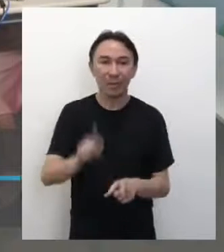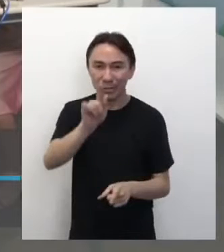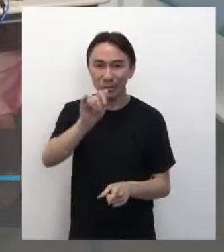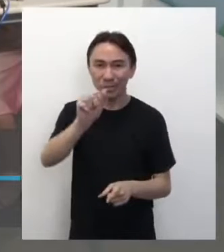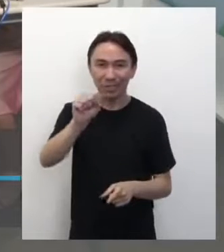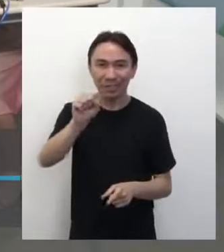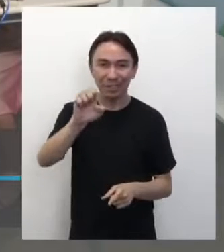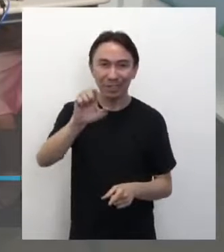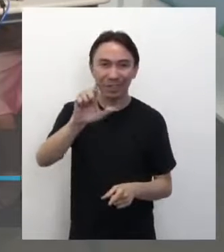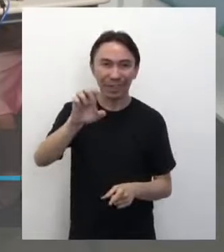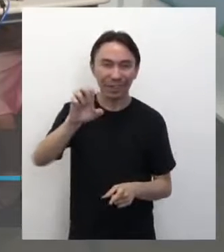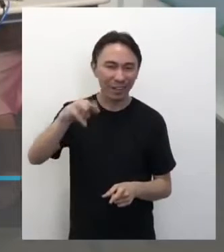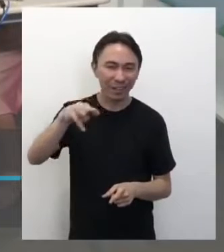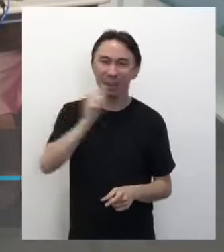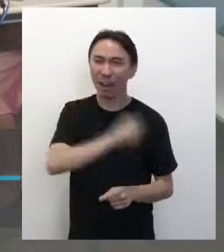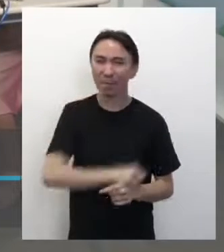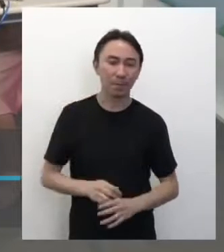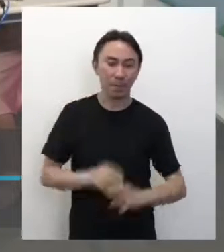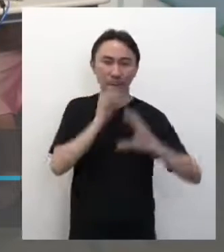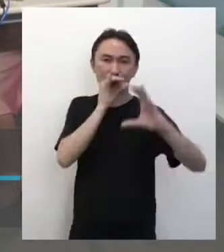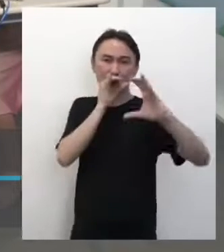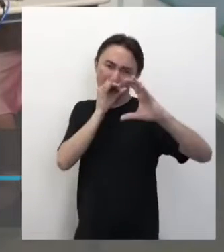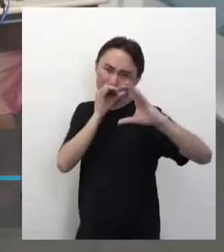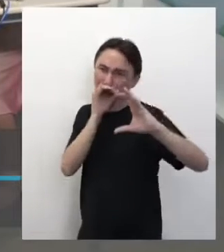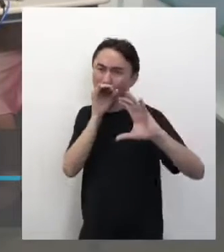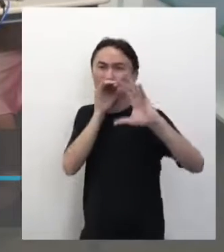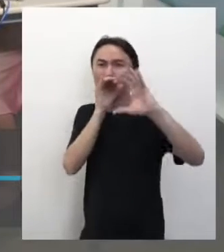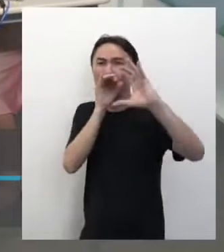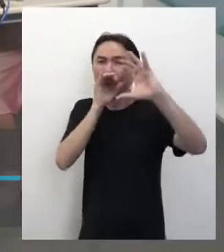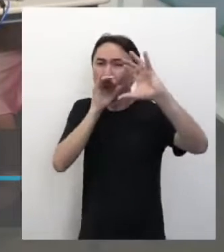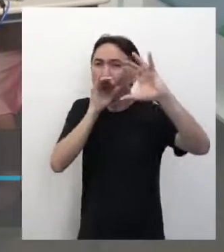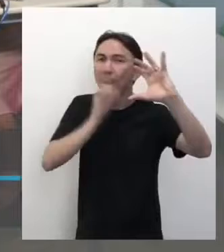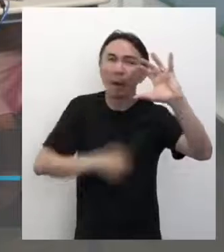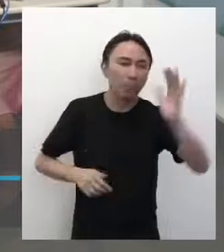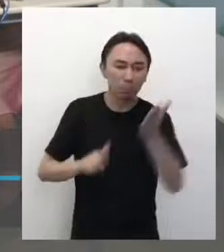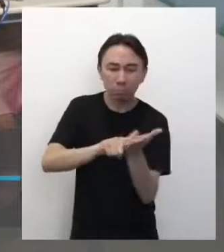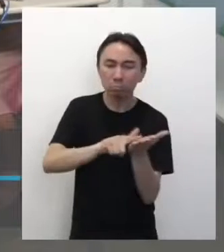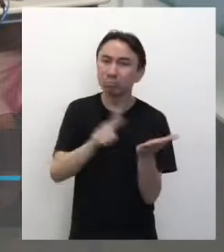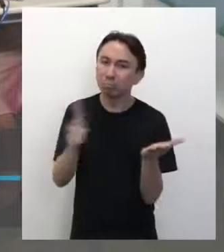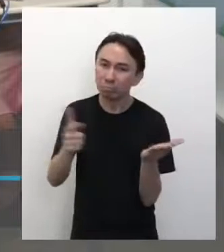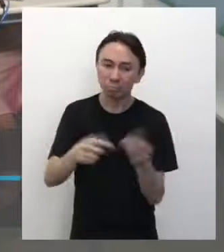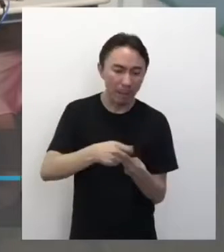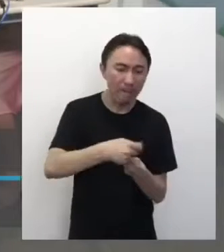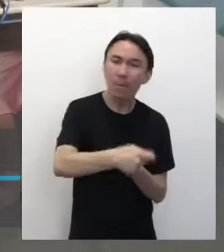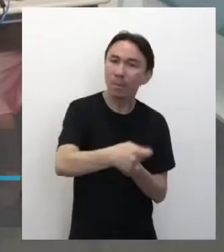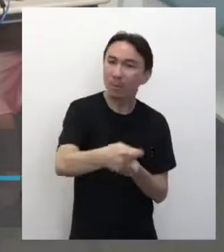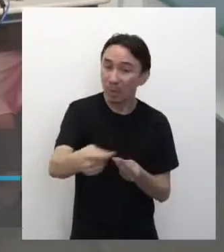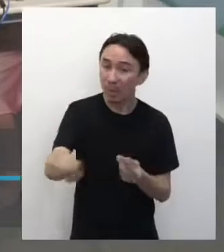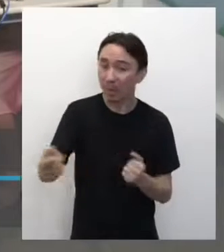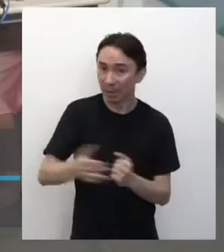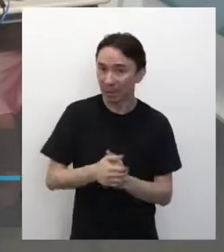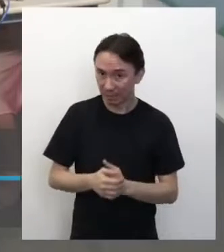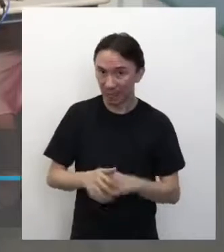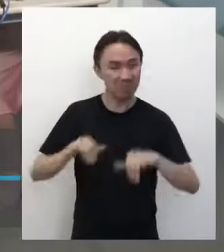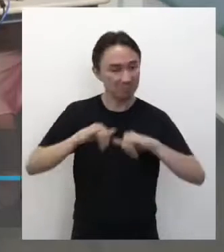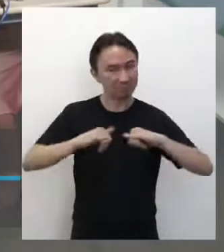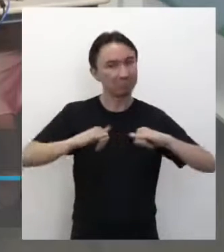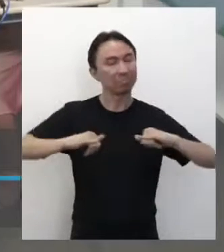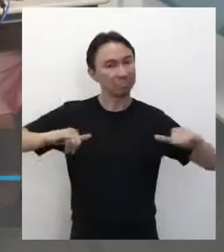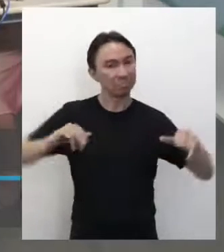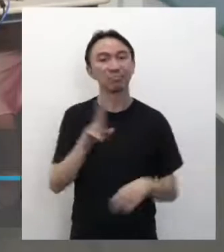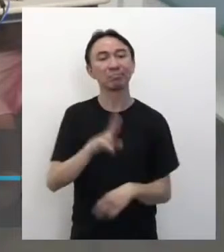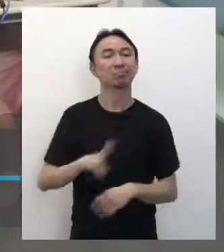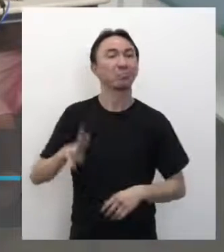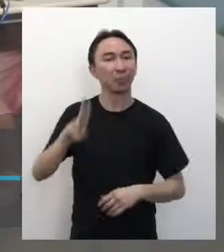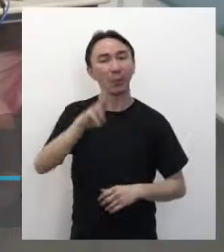os megafones, os folhetins e todo aquele aparato que era utilizado para divulgar